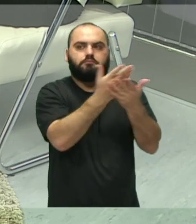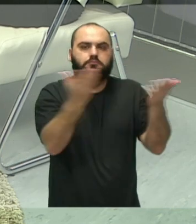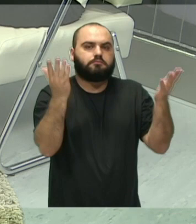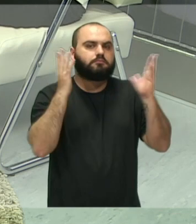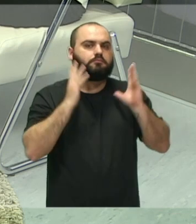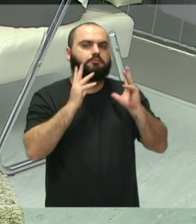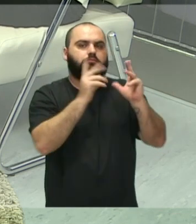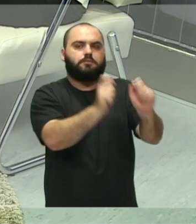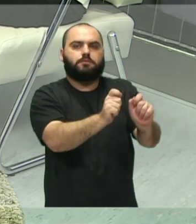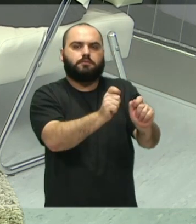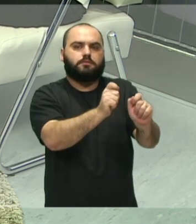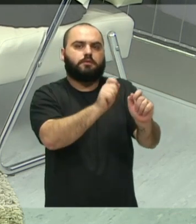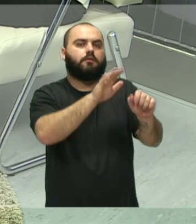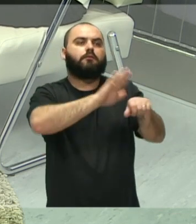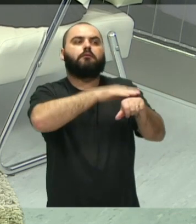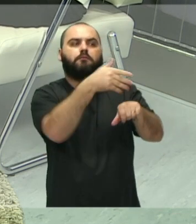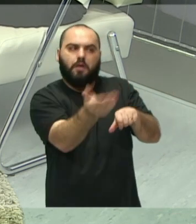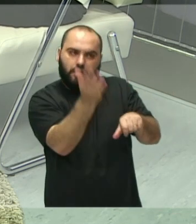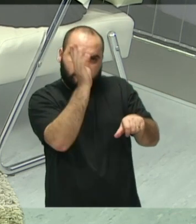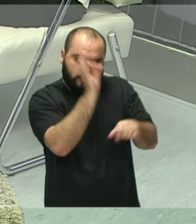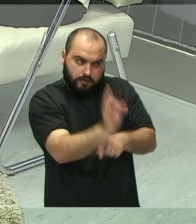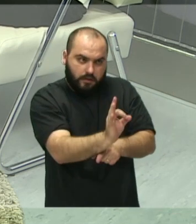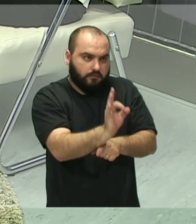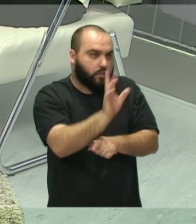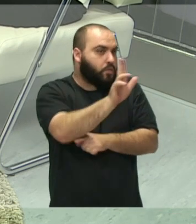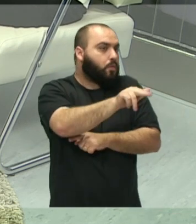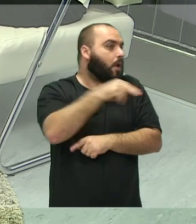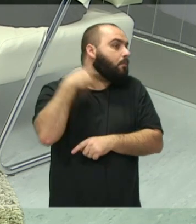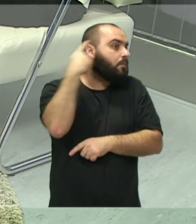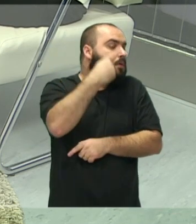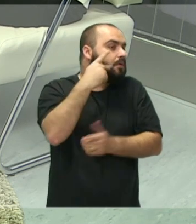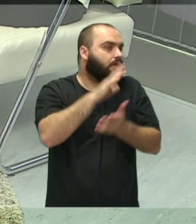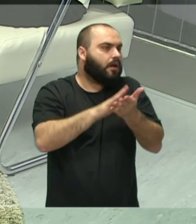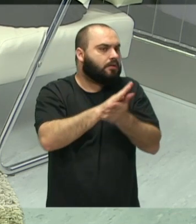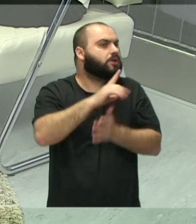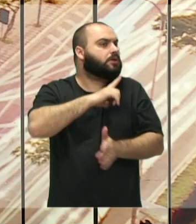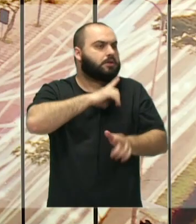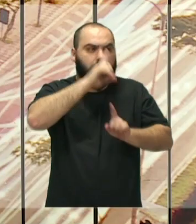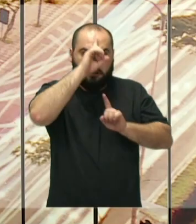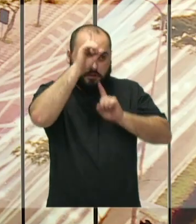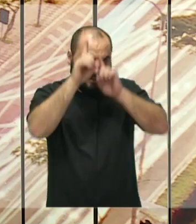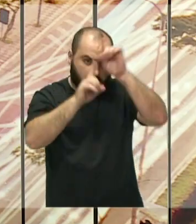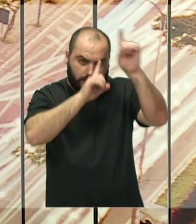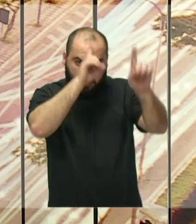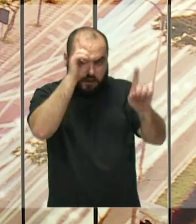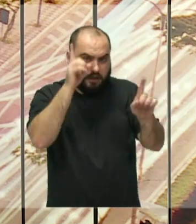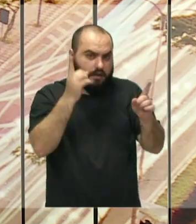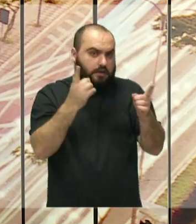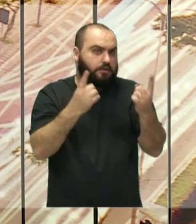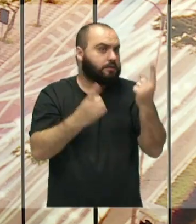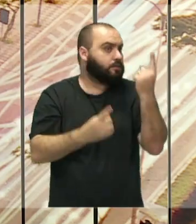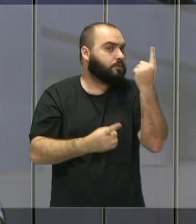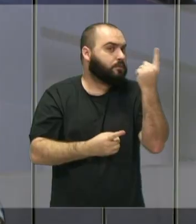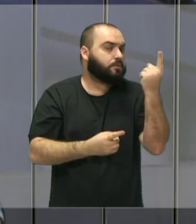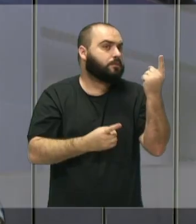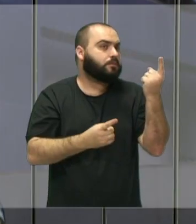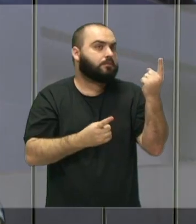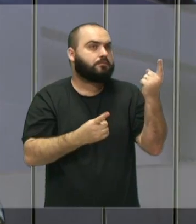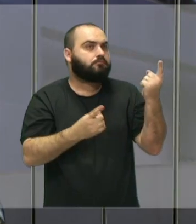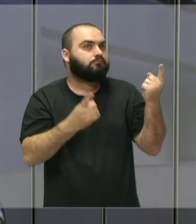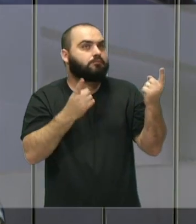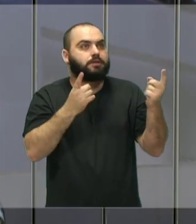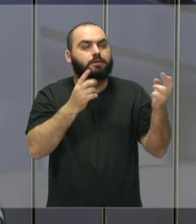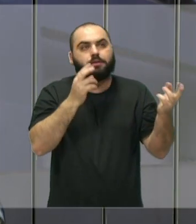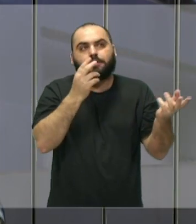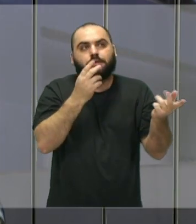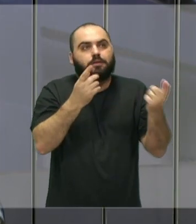do lado do cidadão, a senhora tinha uma imagem, uma ideia, uma expectativa do que era o Poder Legislativo,